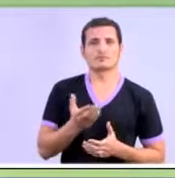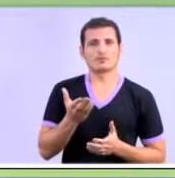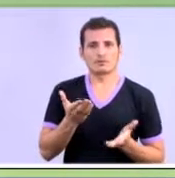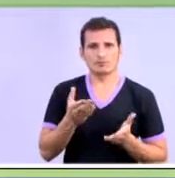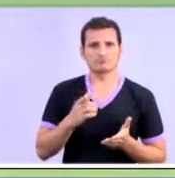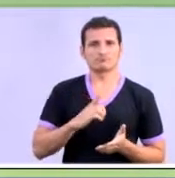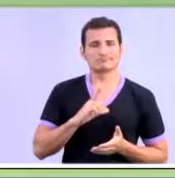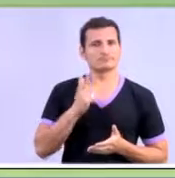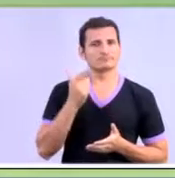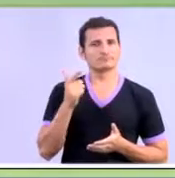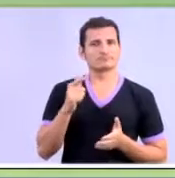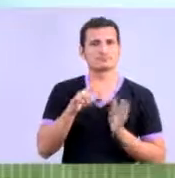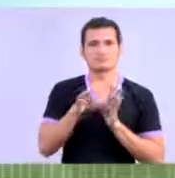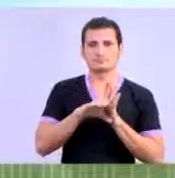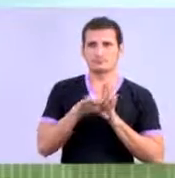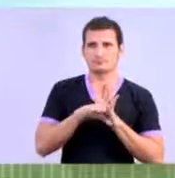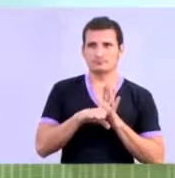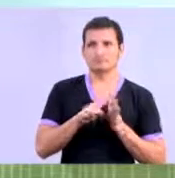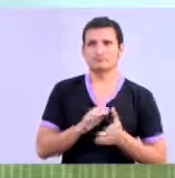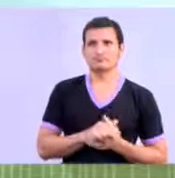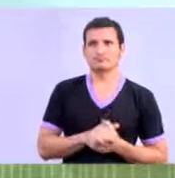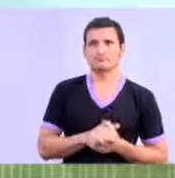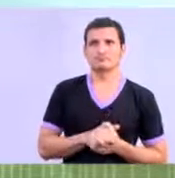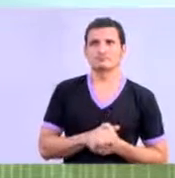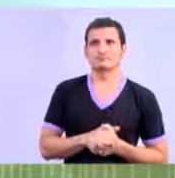conceito, pessoal. Eu tenho um conceito de